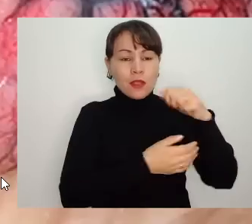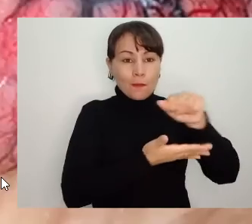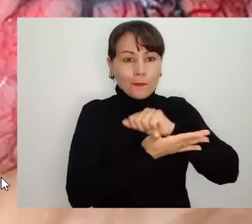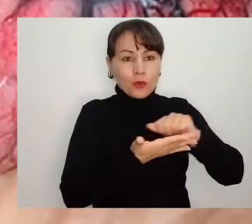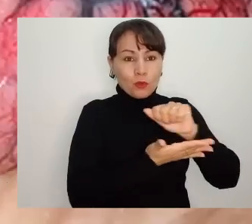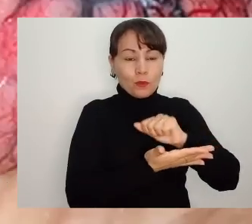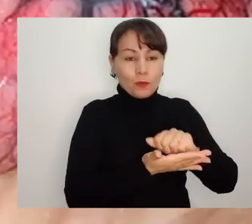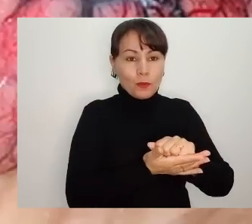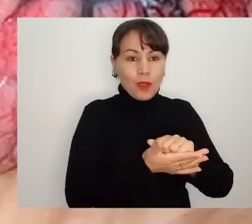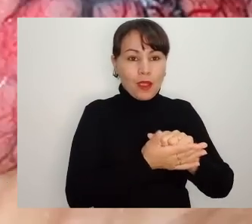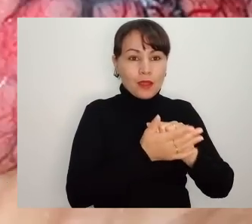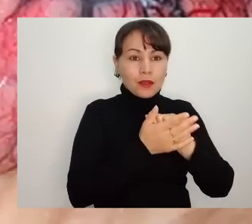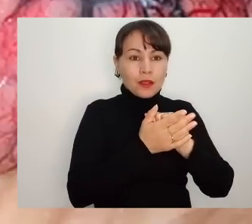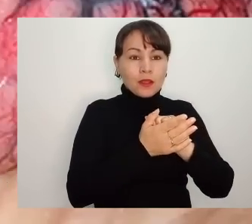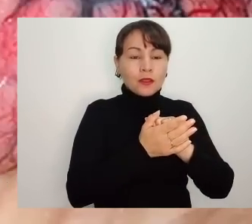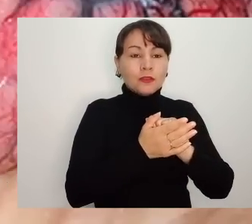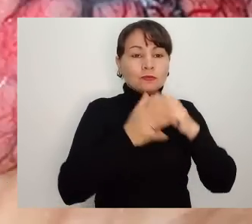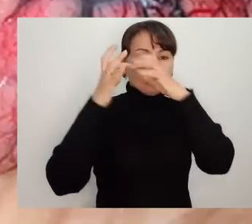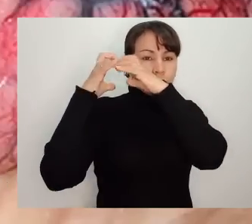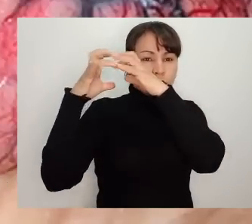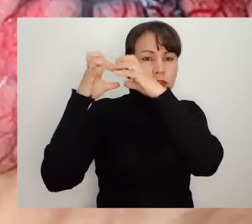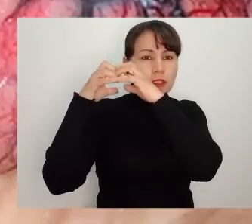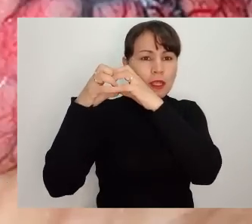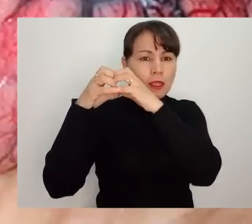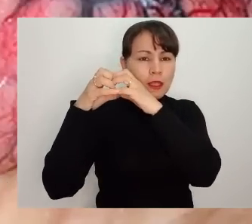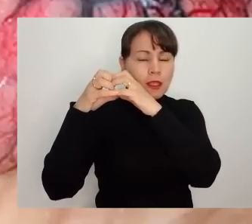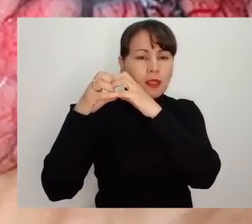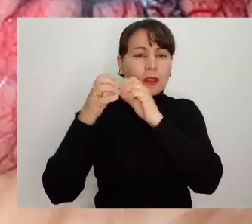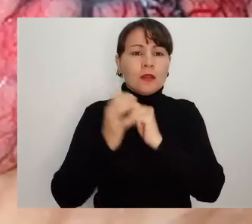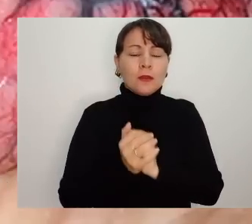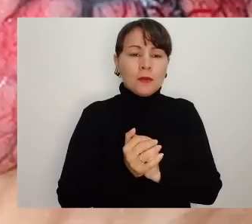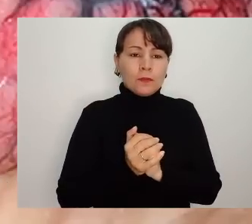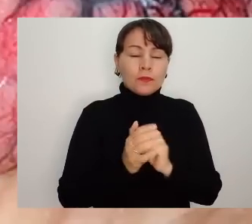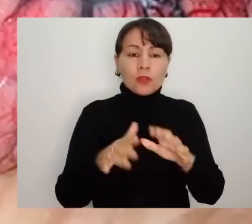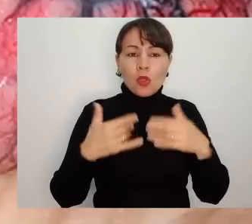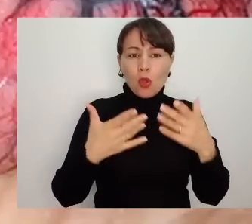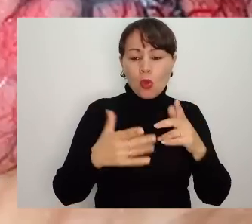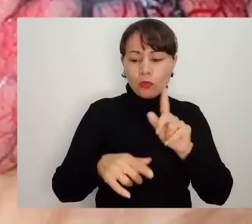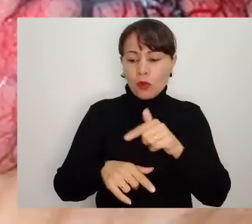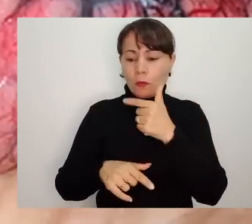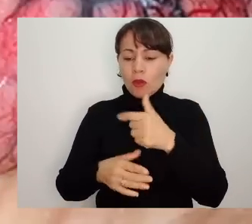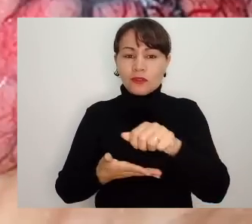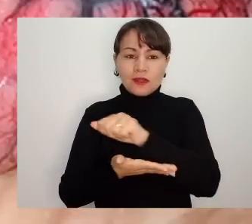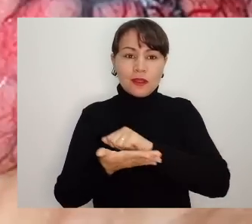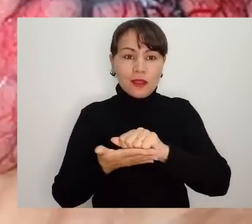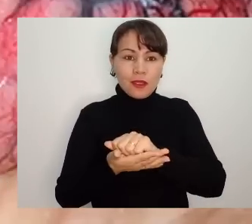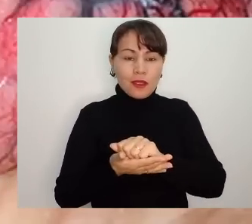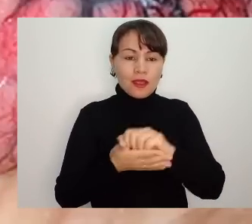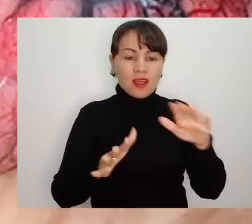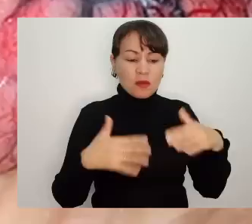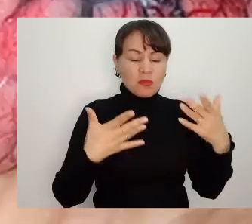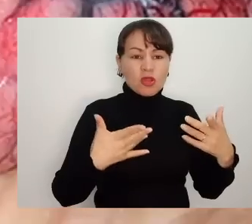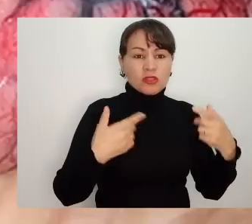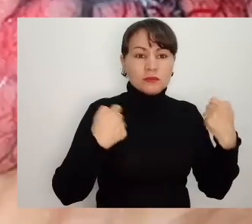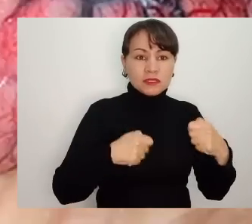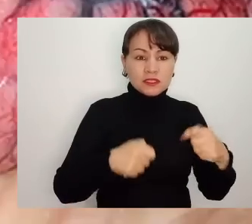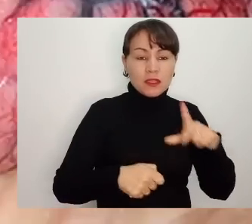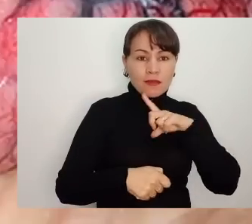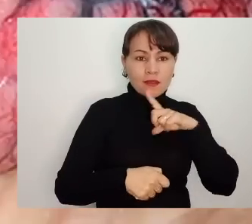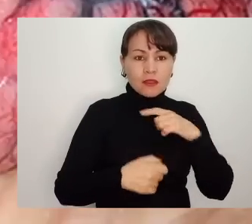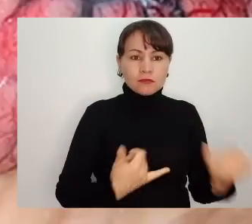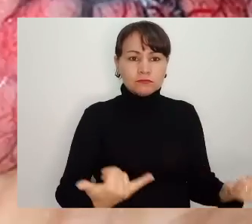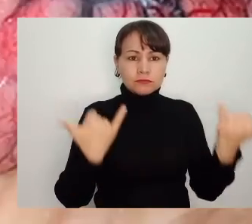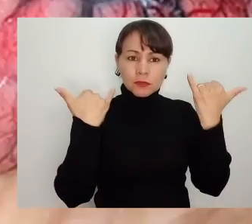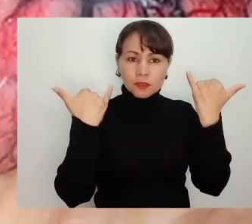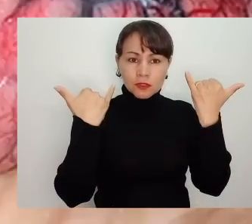digamos, para uma região do córtex motor, ou para o cerebelo, ou para a região occipital, ou seja lá para onde